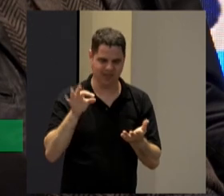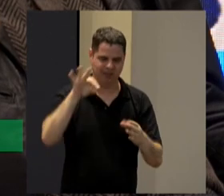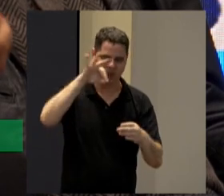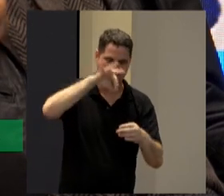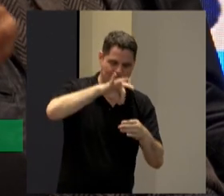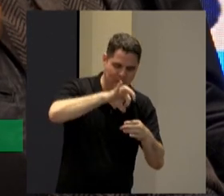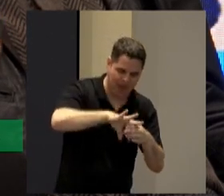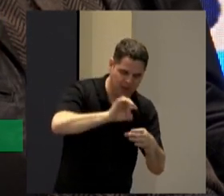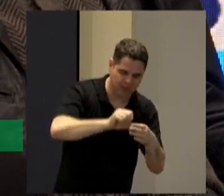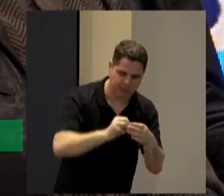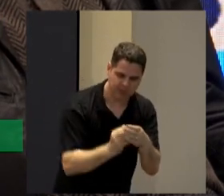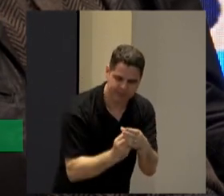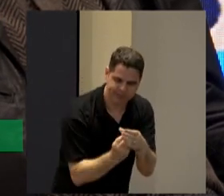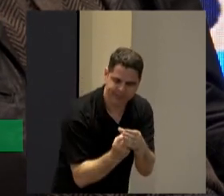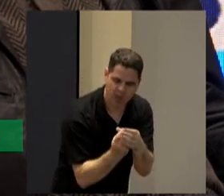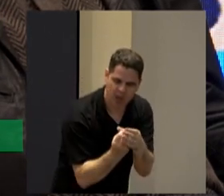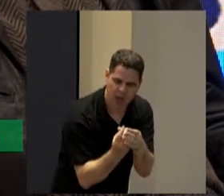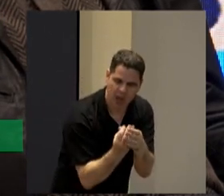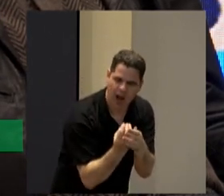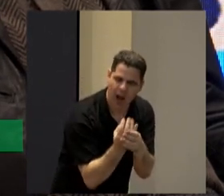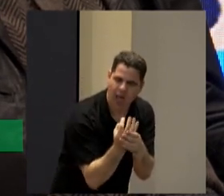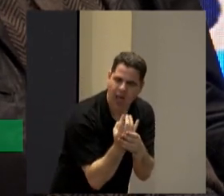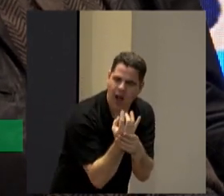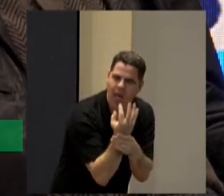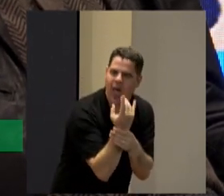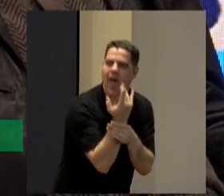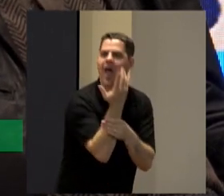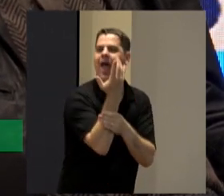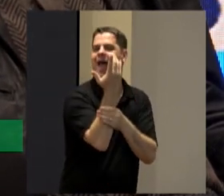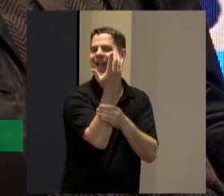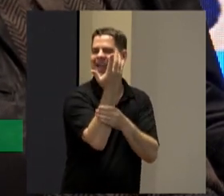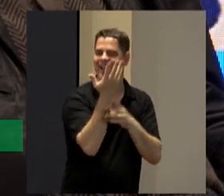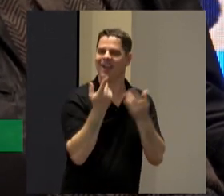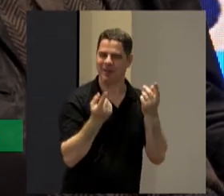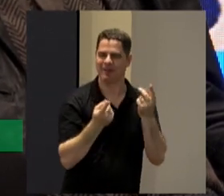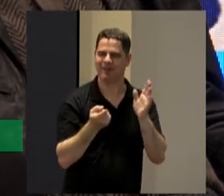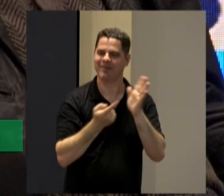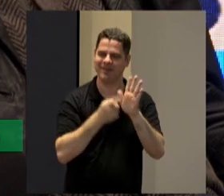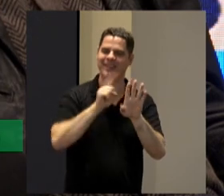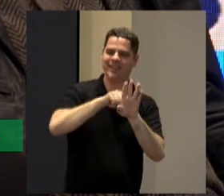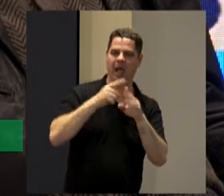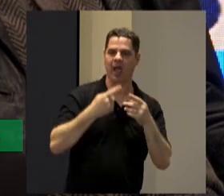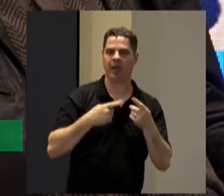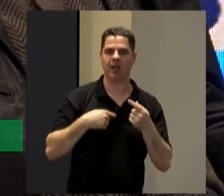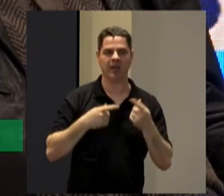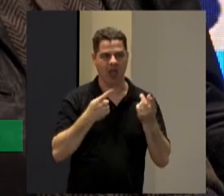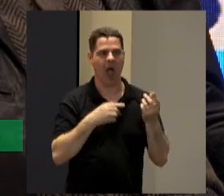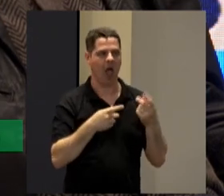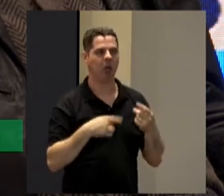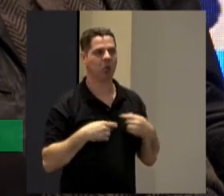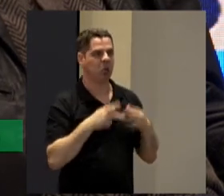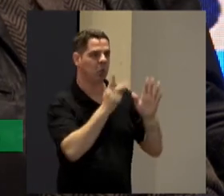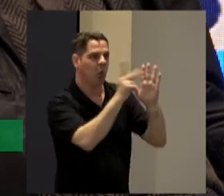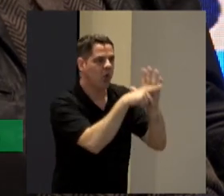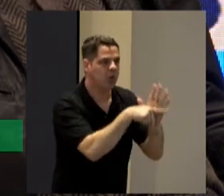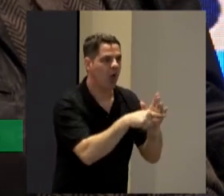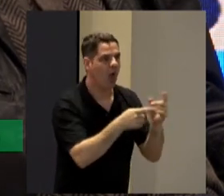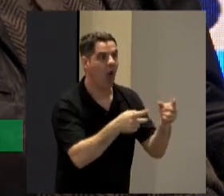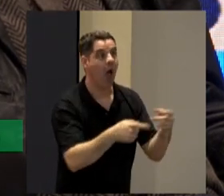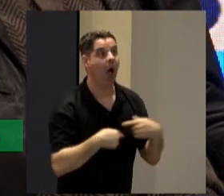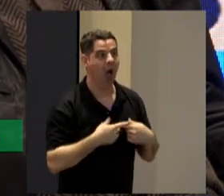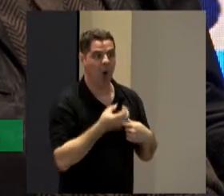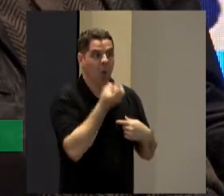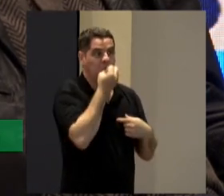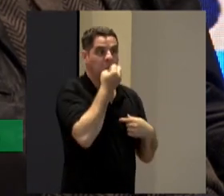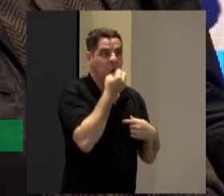desse esforço que é feito, que às vezes é feito por inspirações. Nós vamos trazendo aqui, muitas